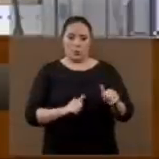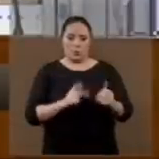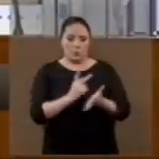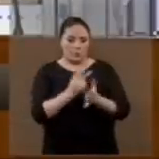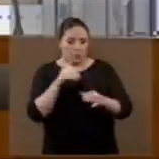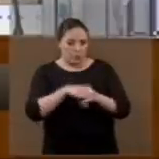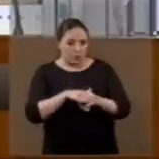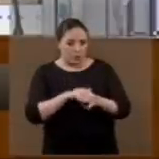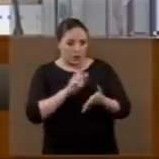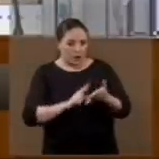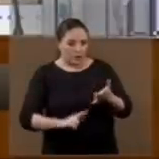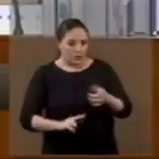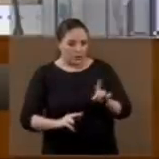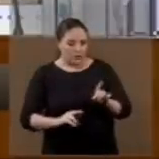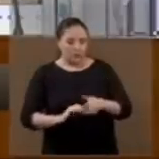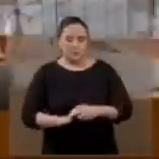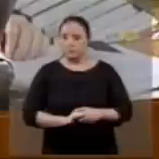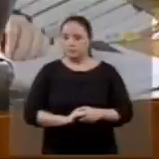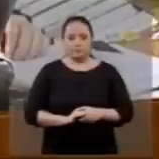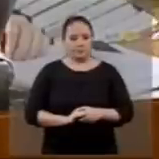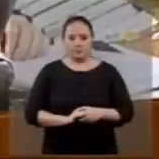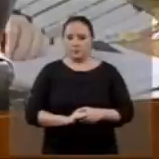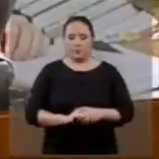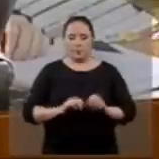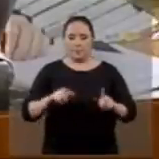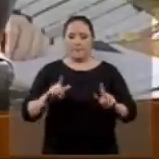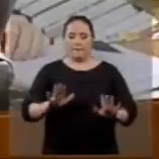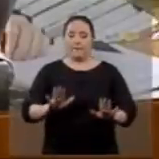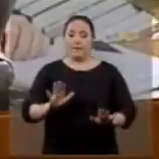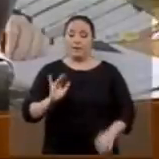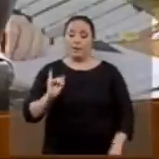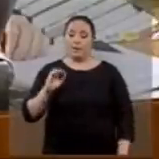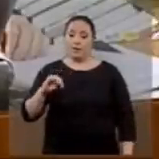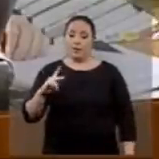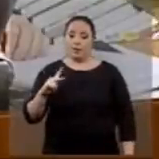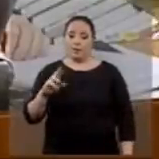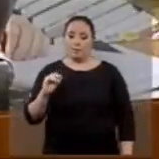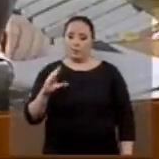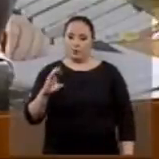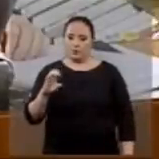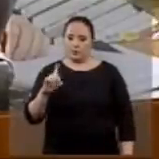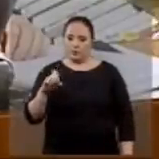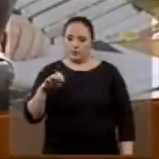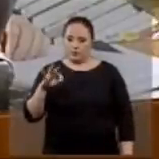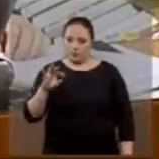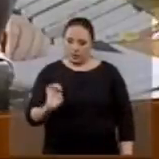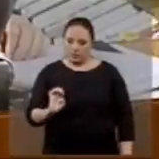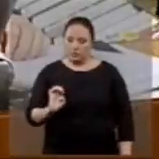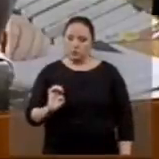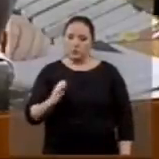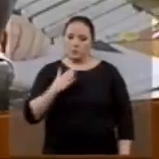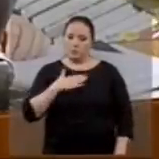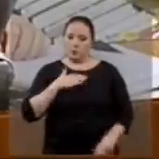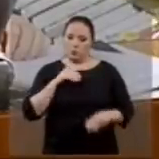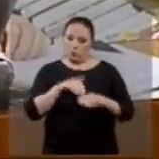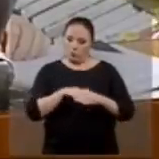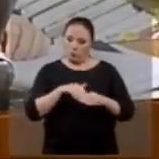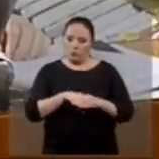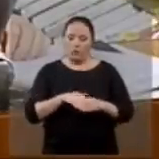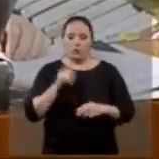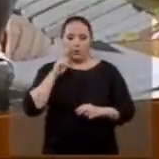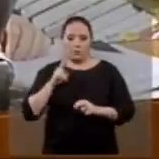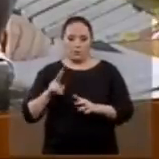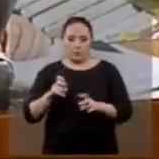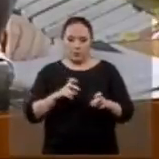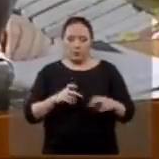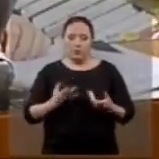pela parcial procedência. Eu acho que foi um equívoco, ele julgava improcedente, inclusive fez toda uma peroração no sentido da nocividade